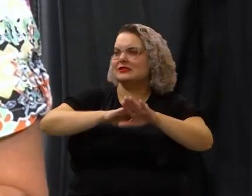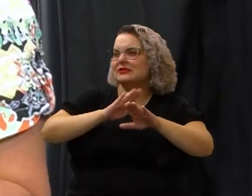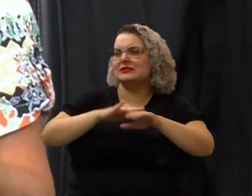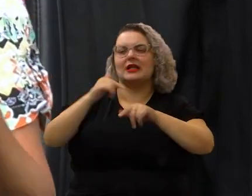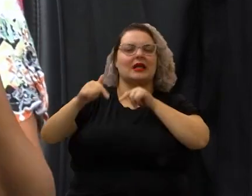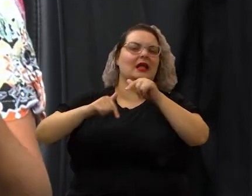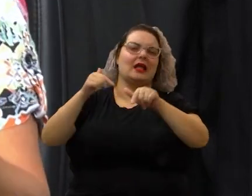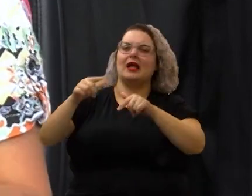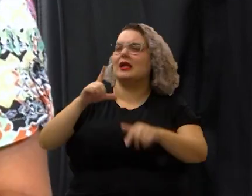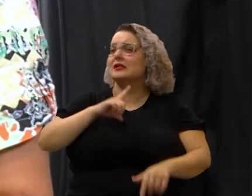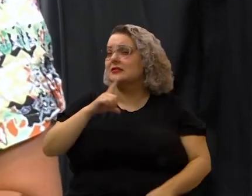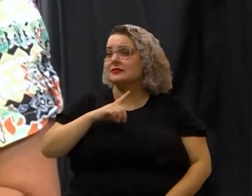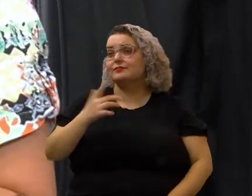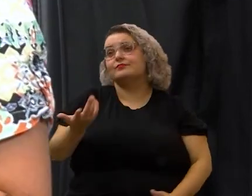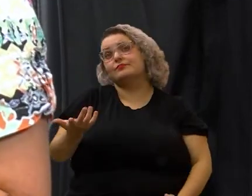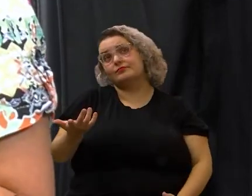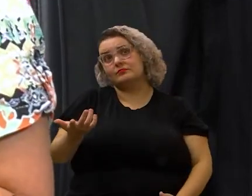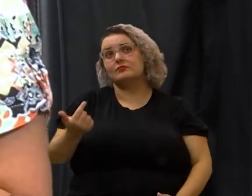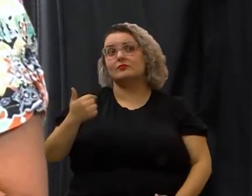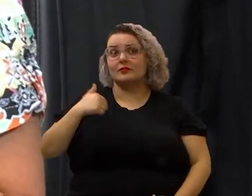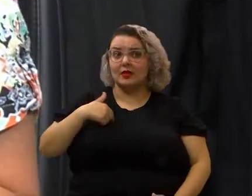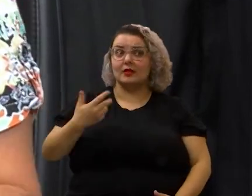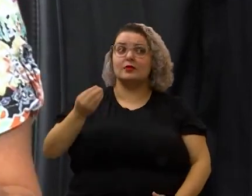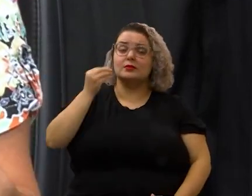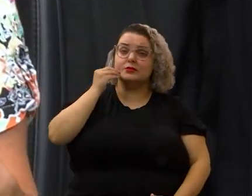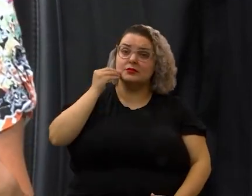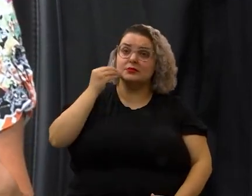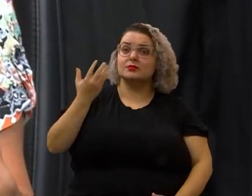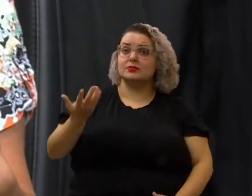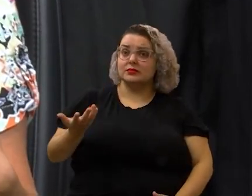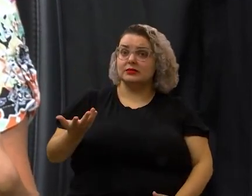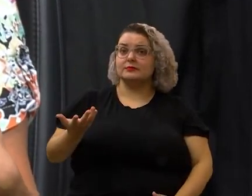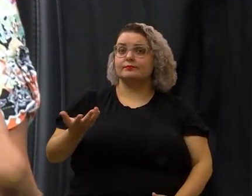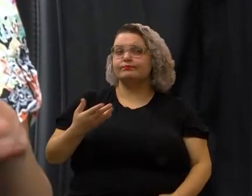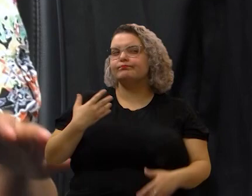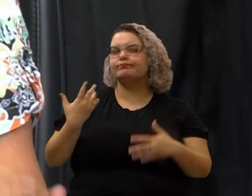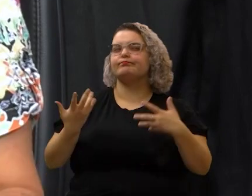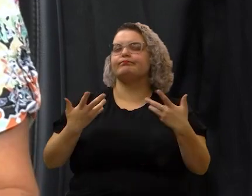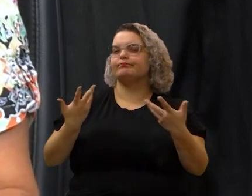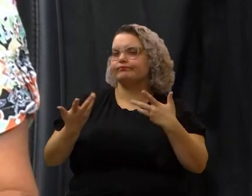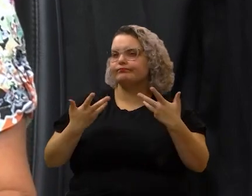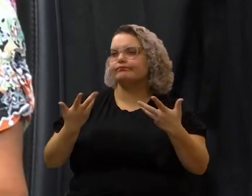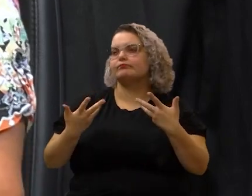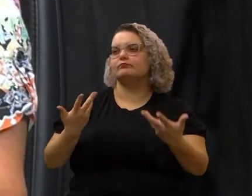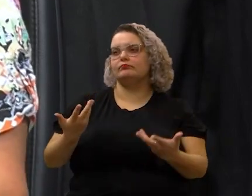tem atividade, tem trabalho, então eu tento